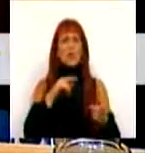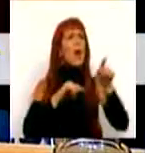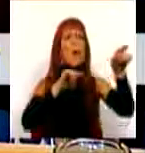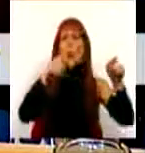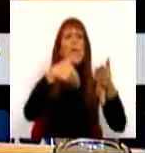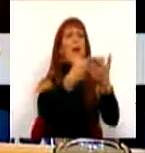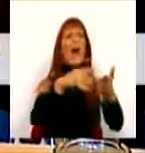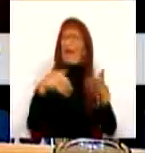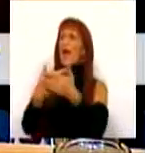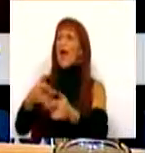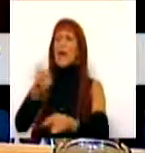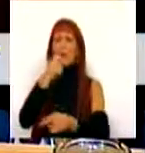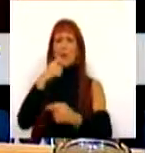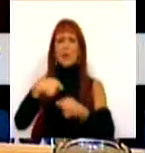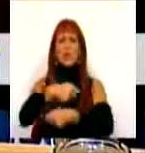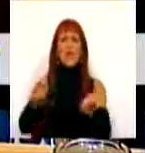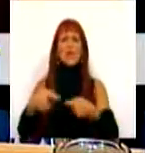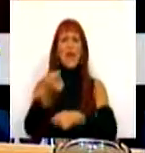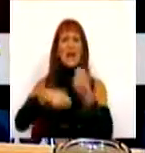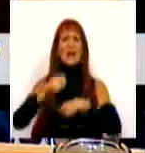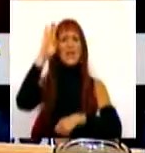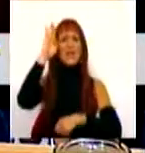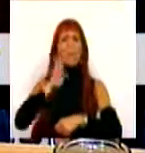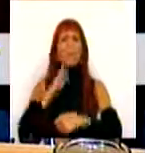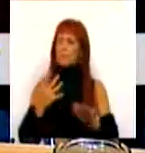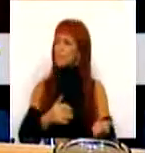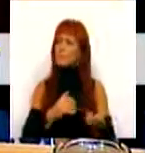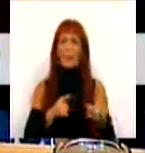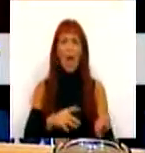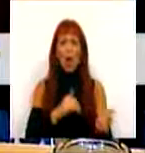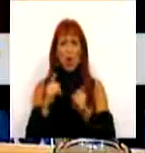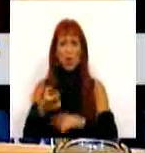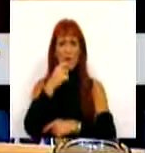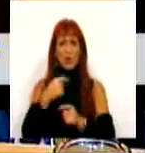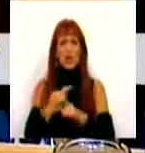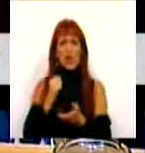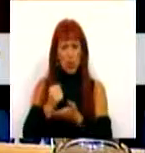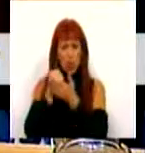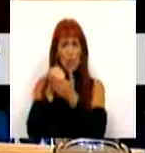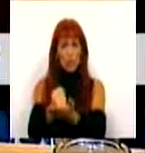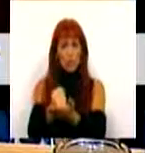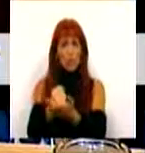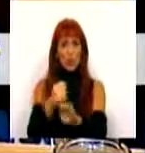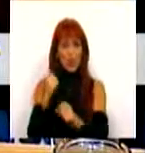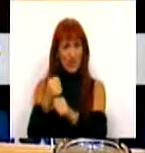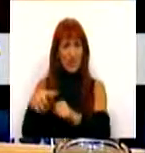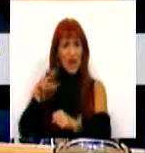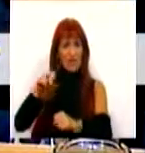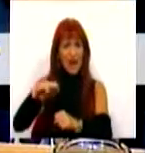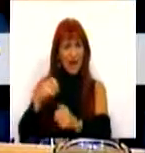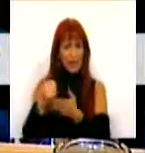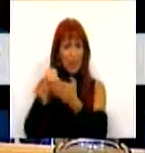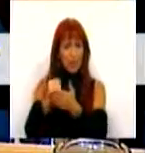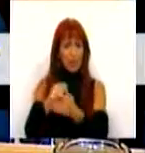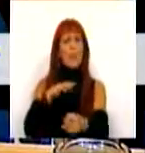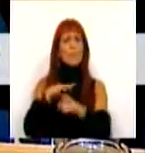que eram vulgarmente designados como farmácias militares, passam os medicamentos a ser comparticipados por parte do Serviço Nacional de Saúde. Isto